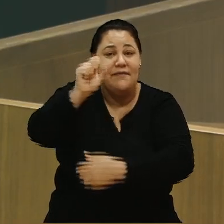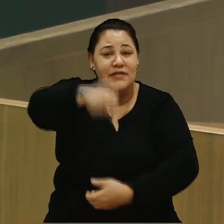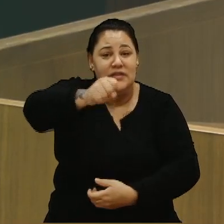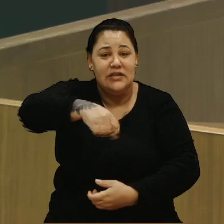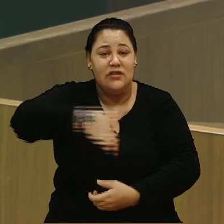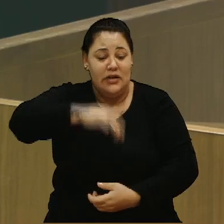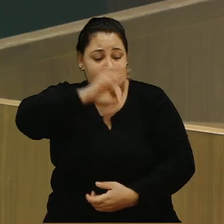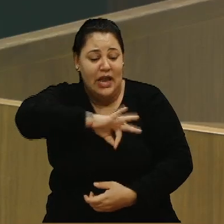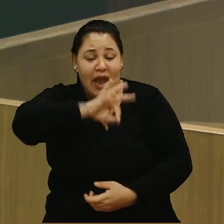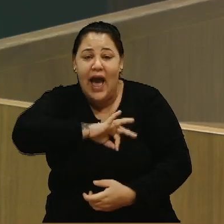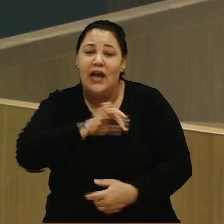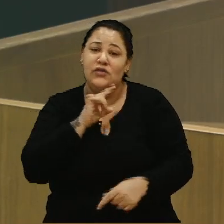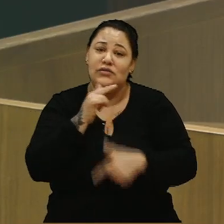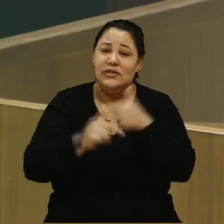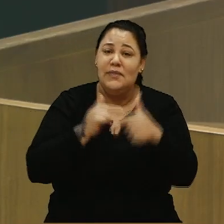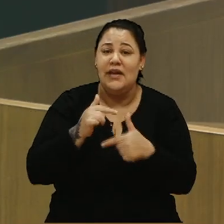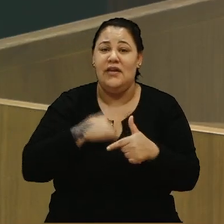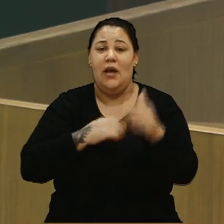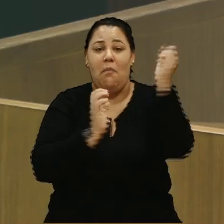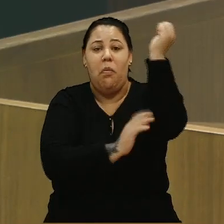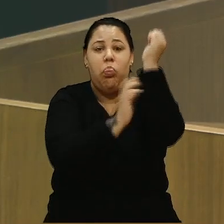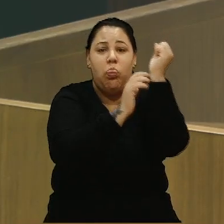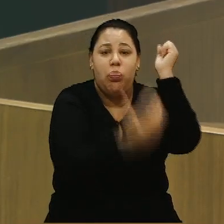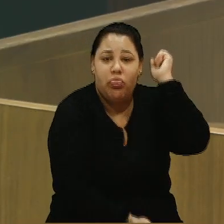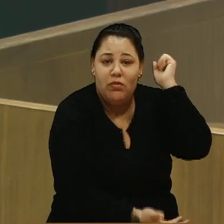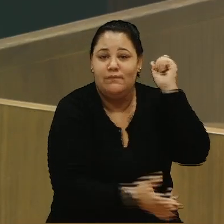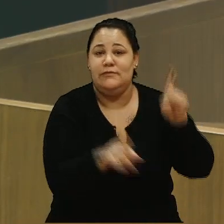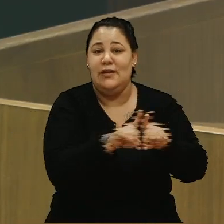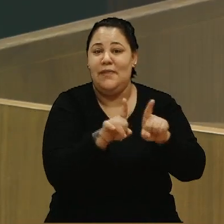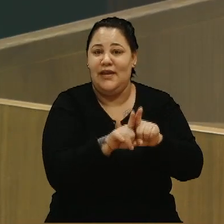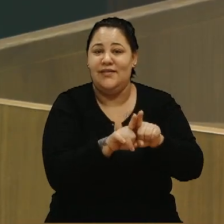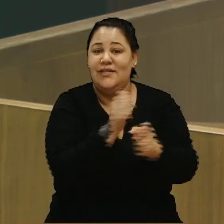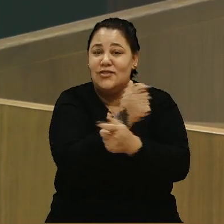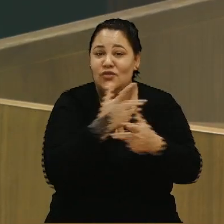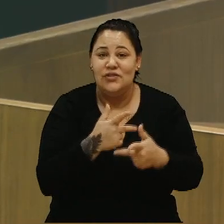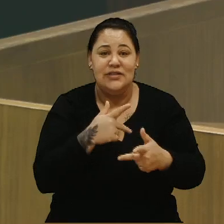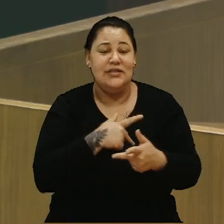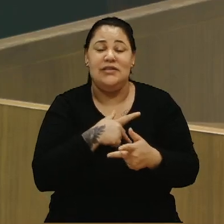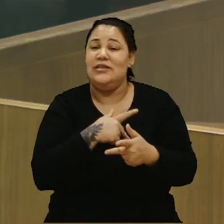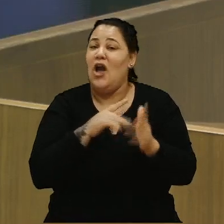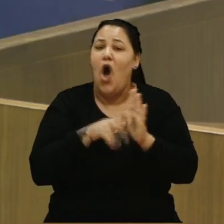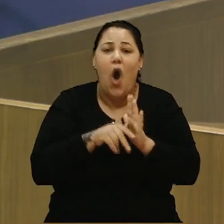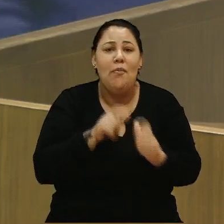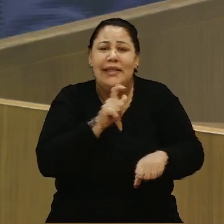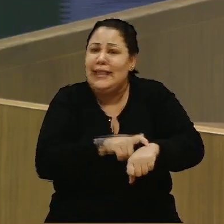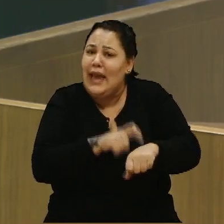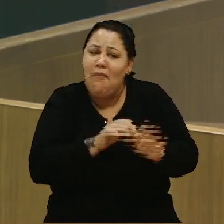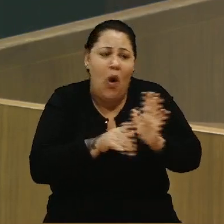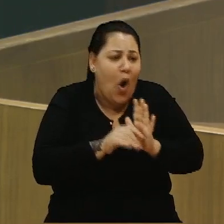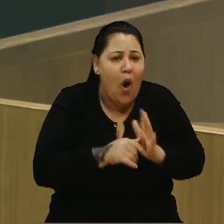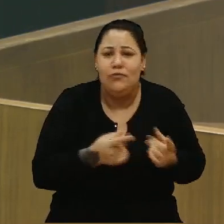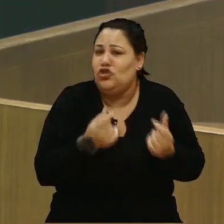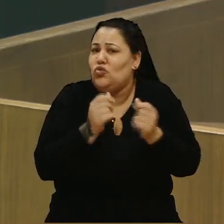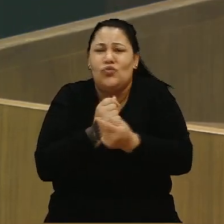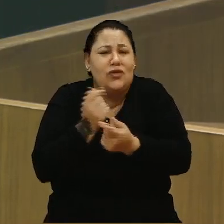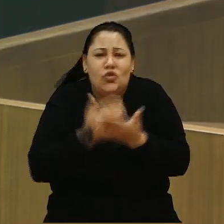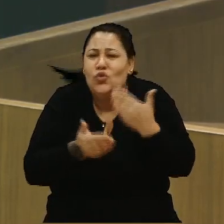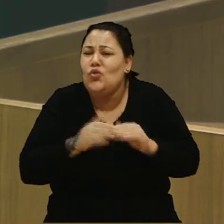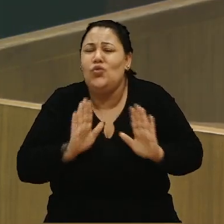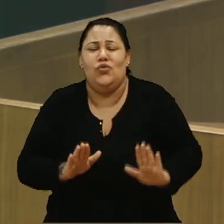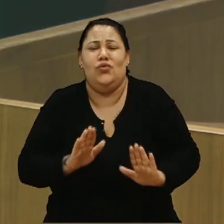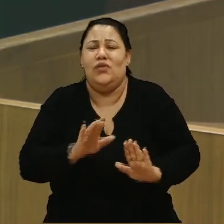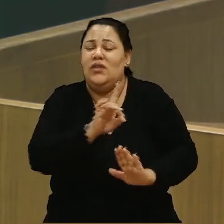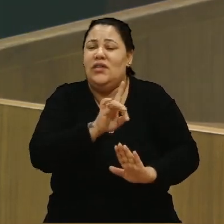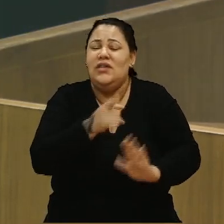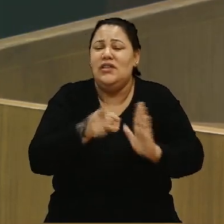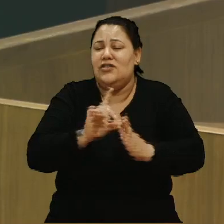trabalho dignas, quero desburocratização dos registros que nos tomam um tempo absurdo. E antes de dizer que não está bom, eu devo pedir